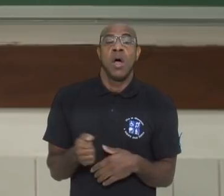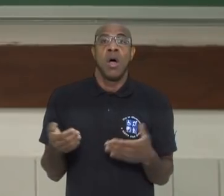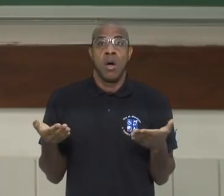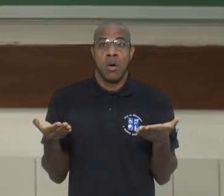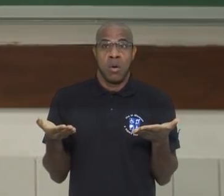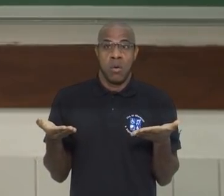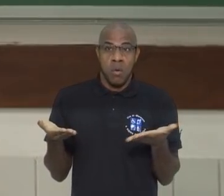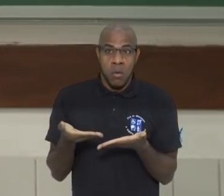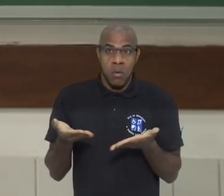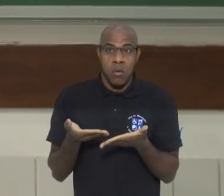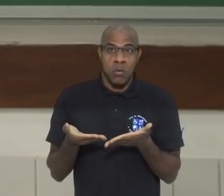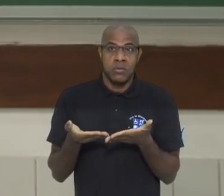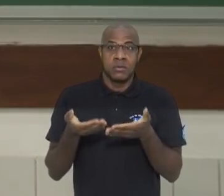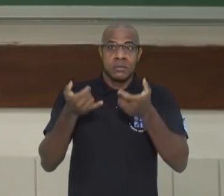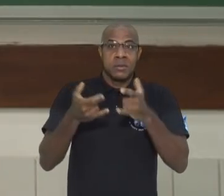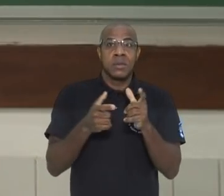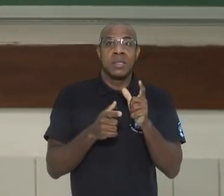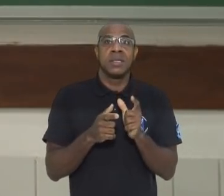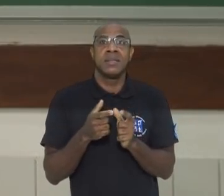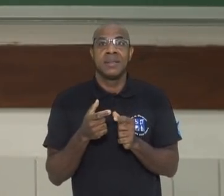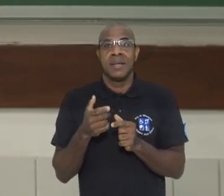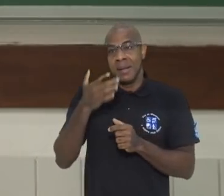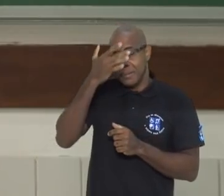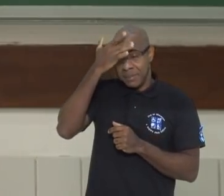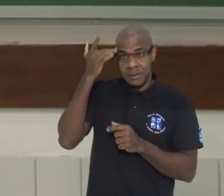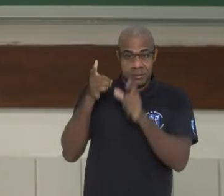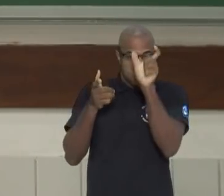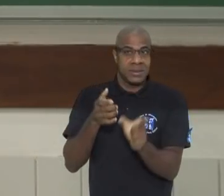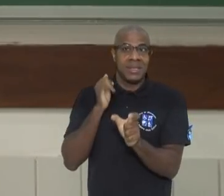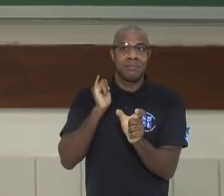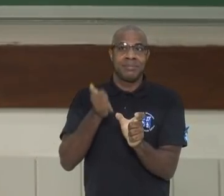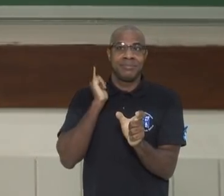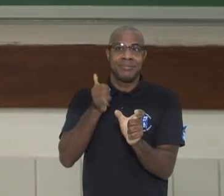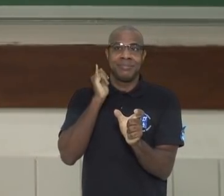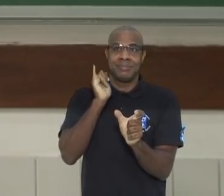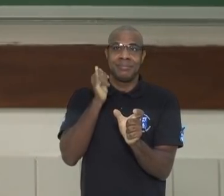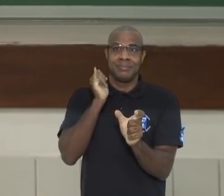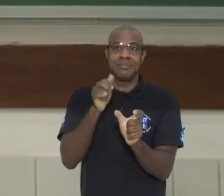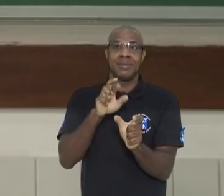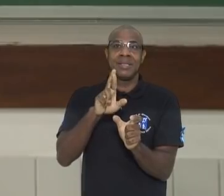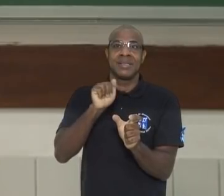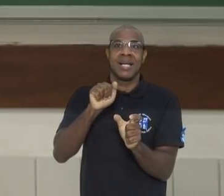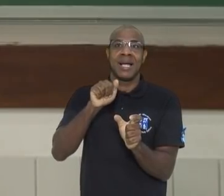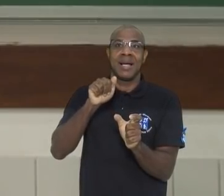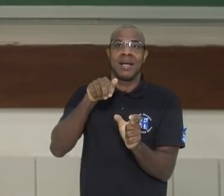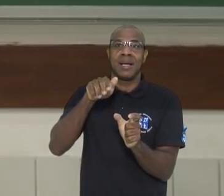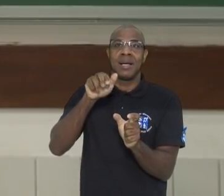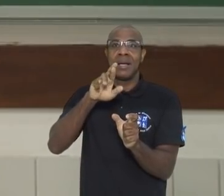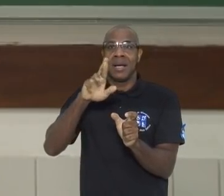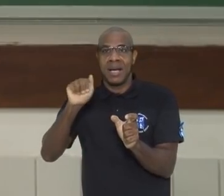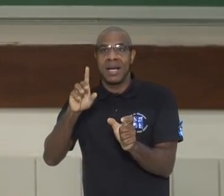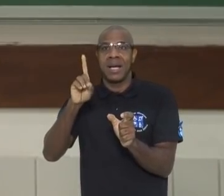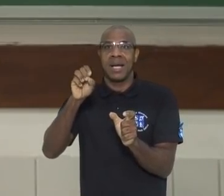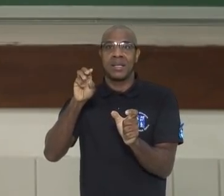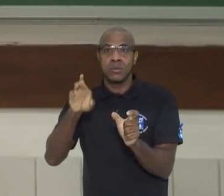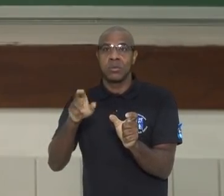vamos falar sobre o narrador. Nós já falamos sobre esse elemento narrativo quando abordamos o conto e